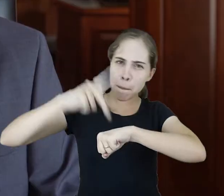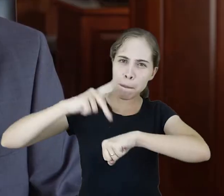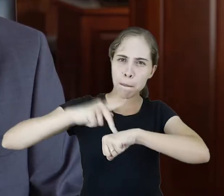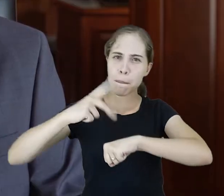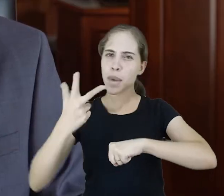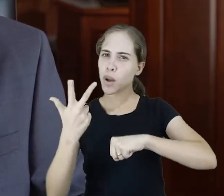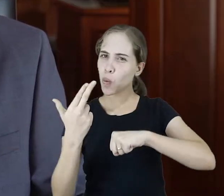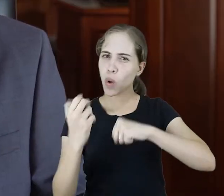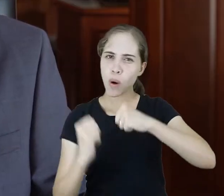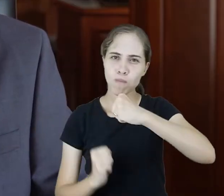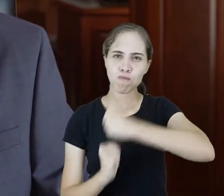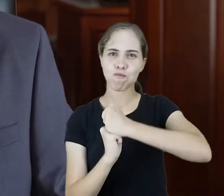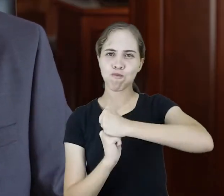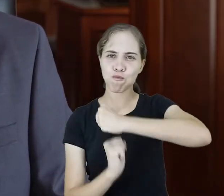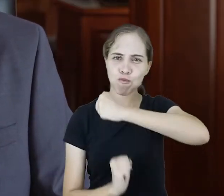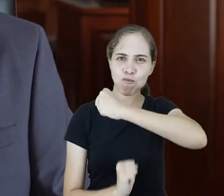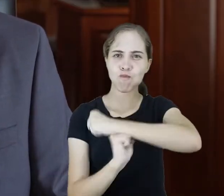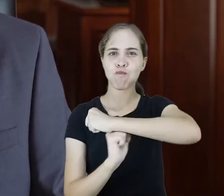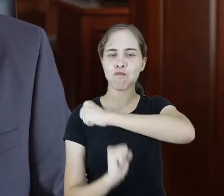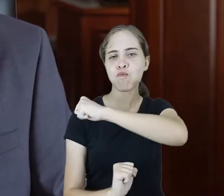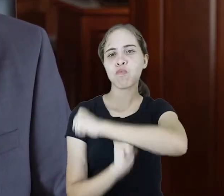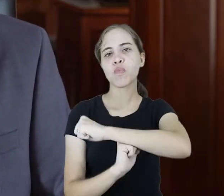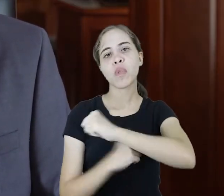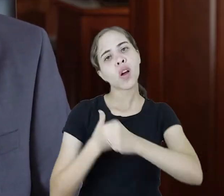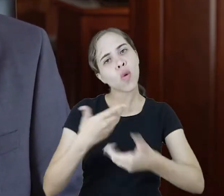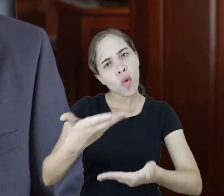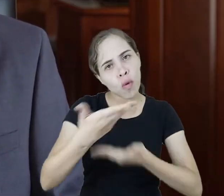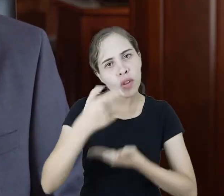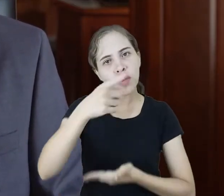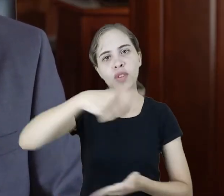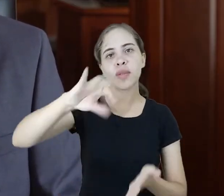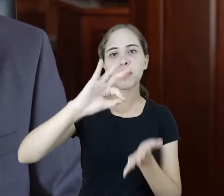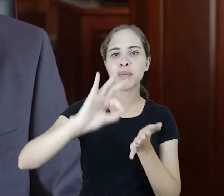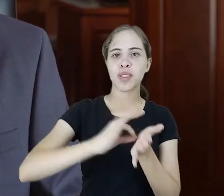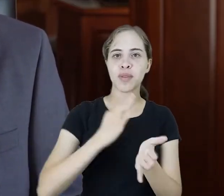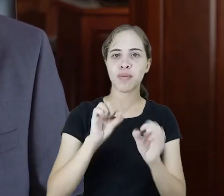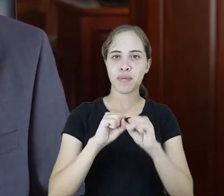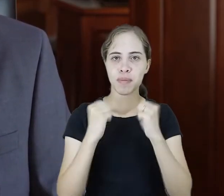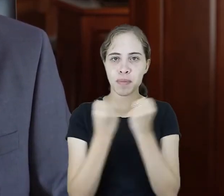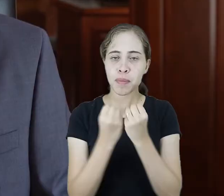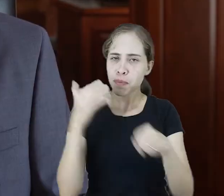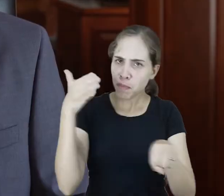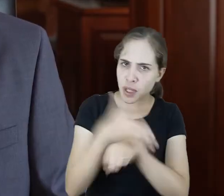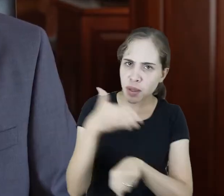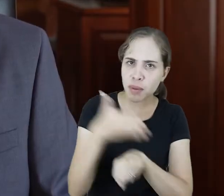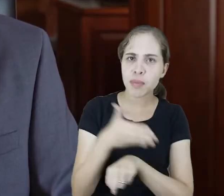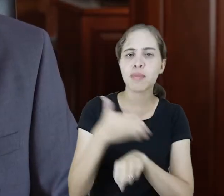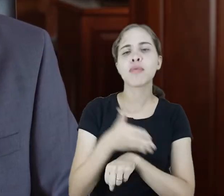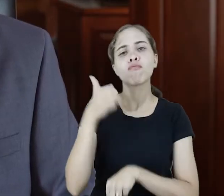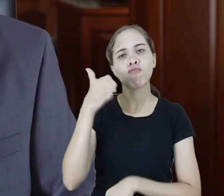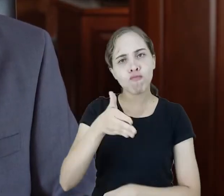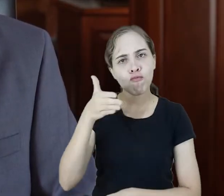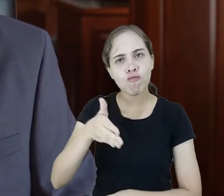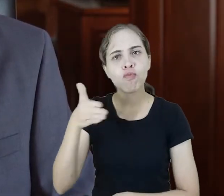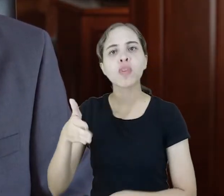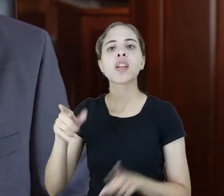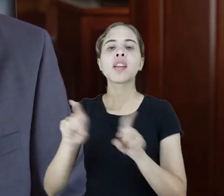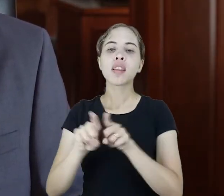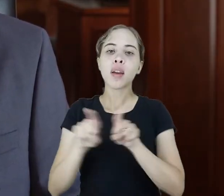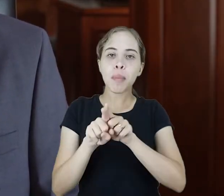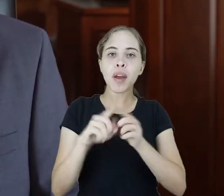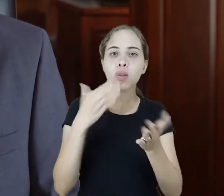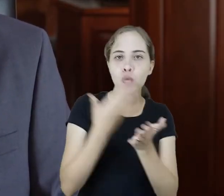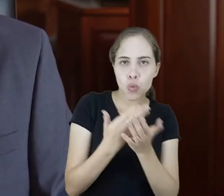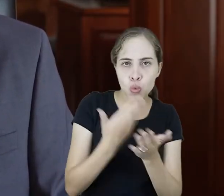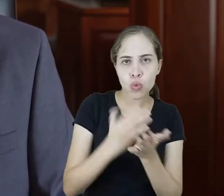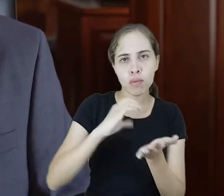rocha. Eu os convido a se matricularem no seminário, frequentá-lo regularmente e estudarem as